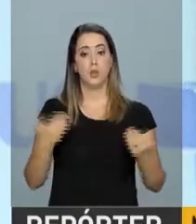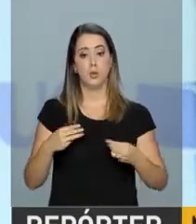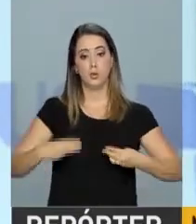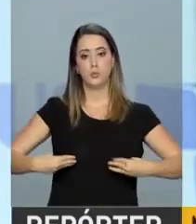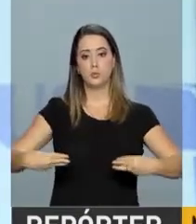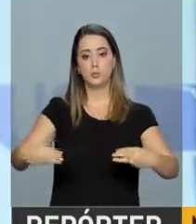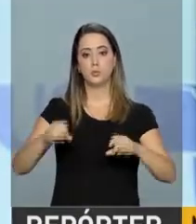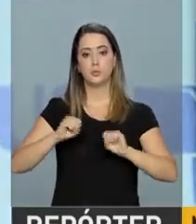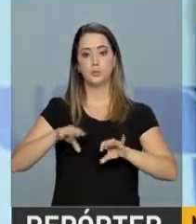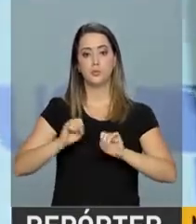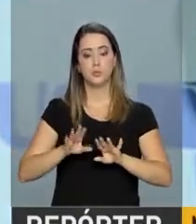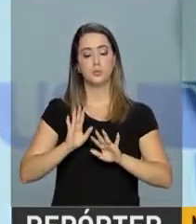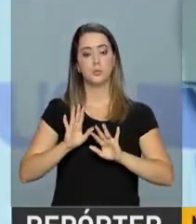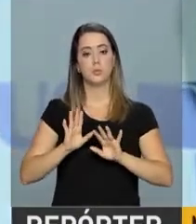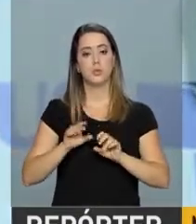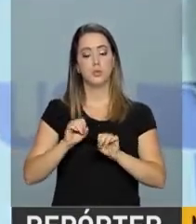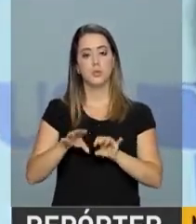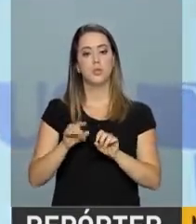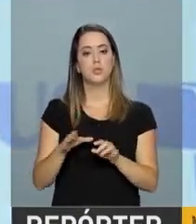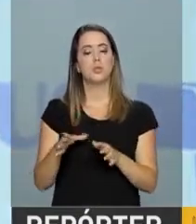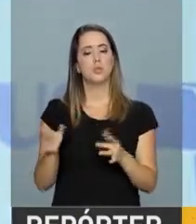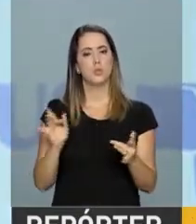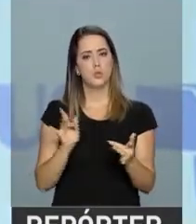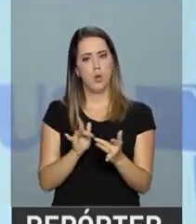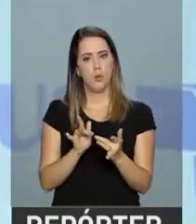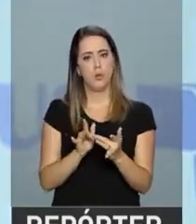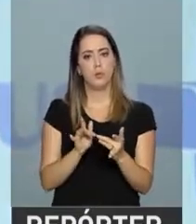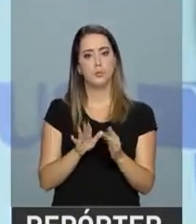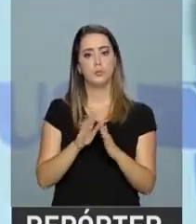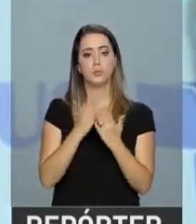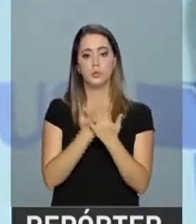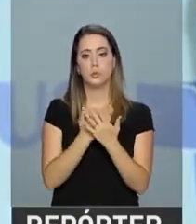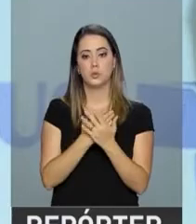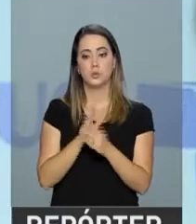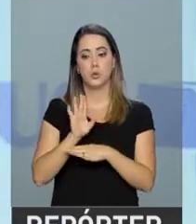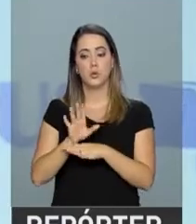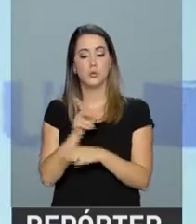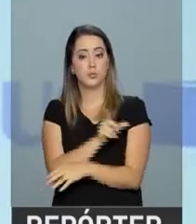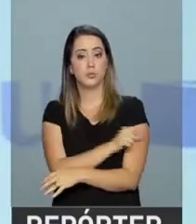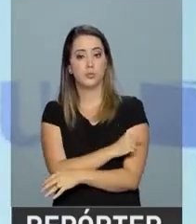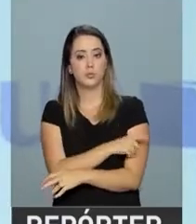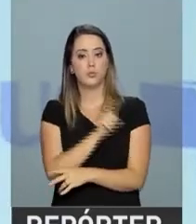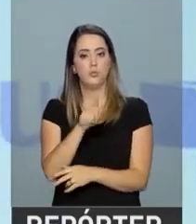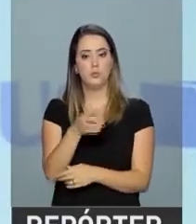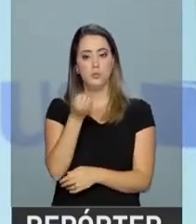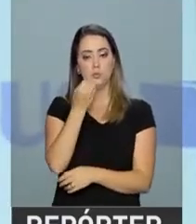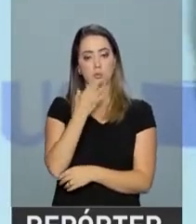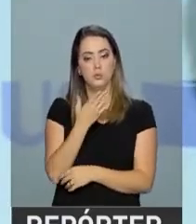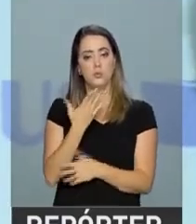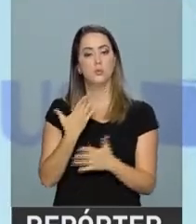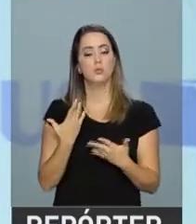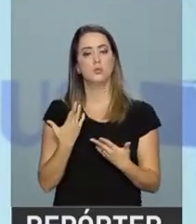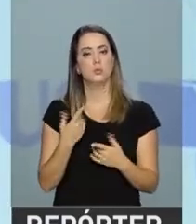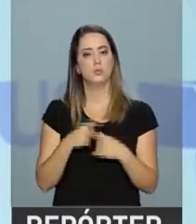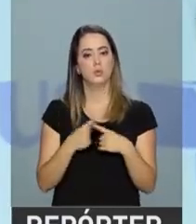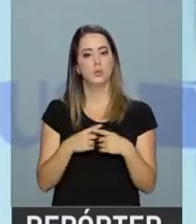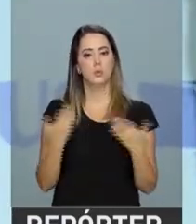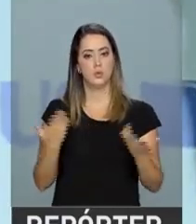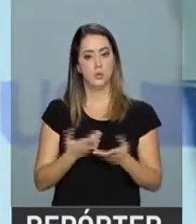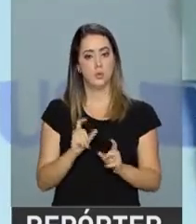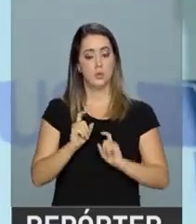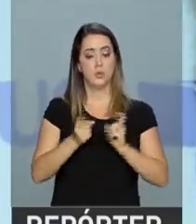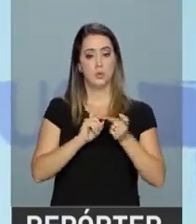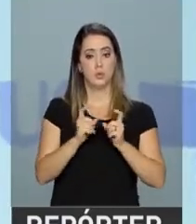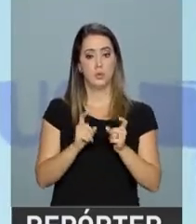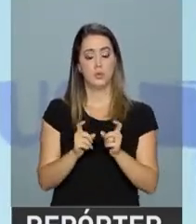favorável orientando as escolas a proceder a vacina acho que isso vai ser um ganho muito grande vai caber agora o gestor